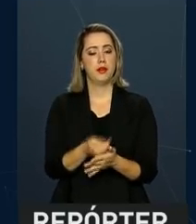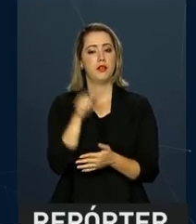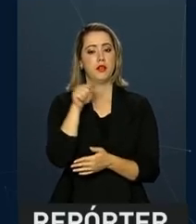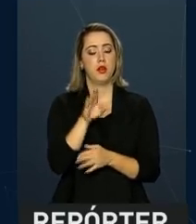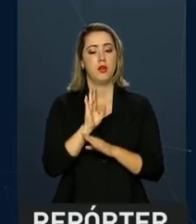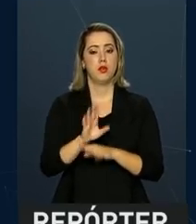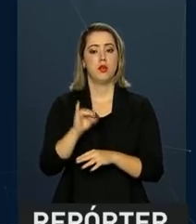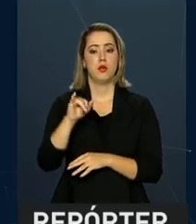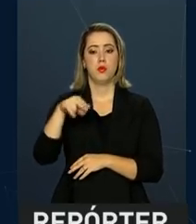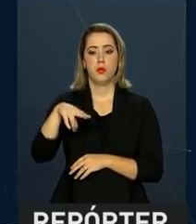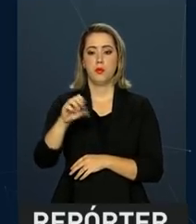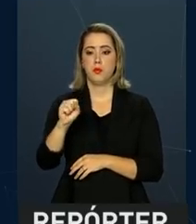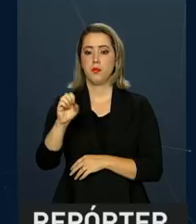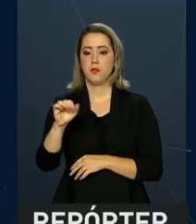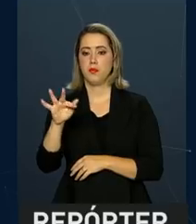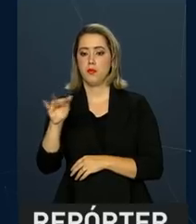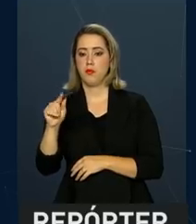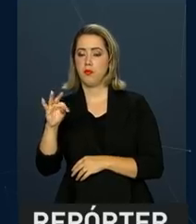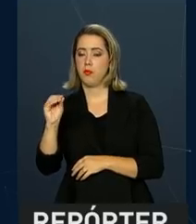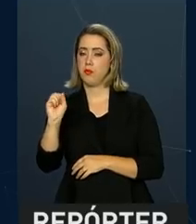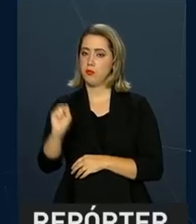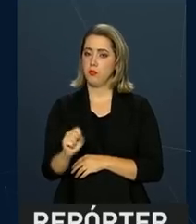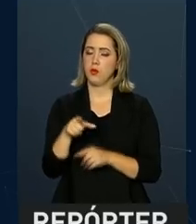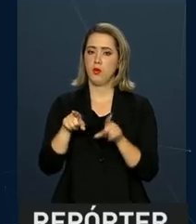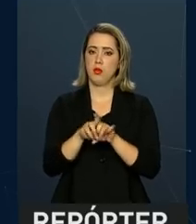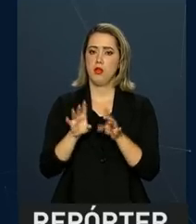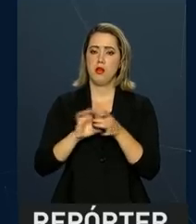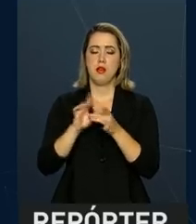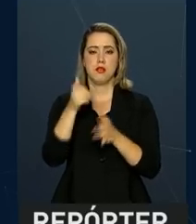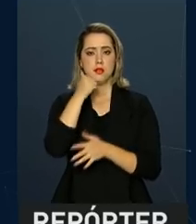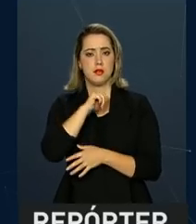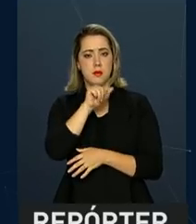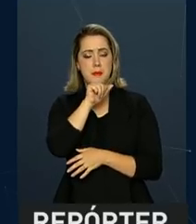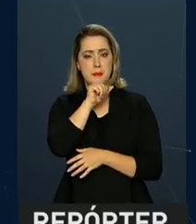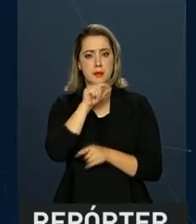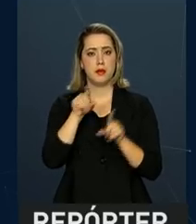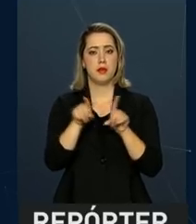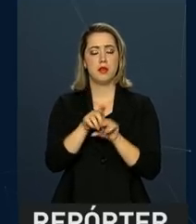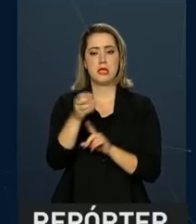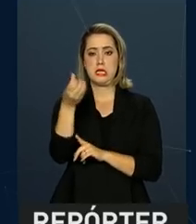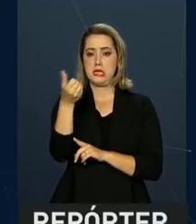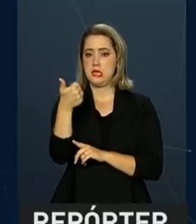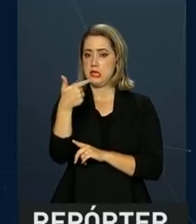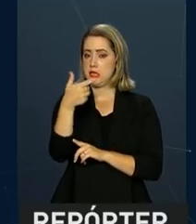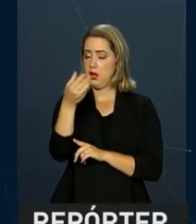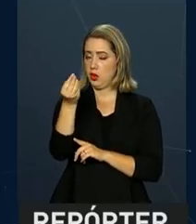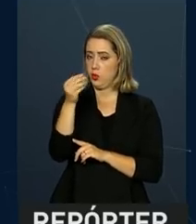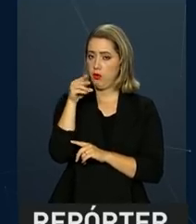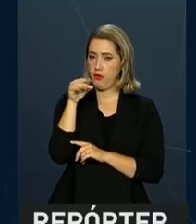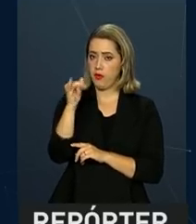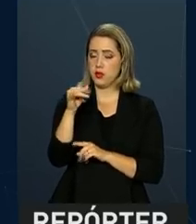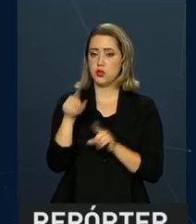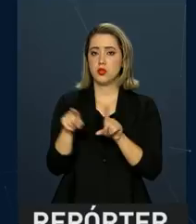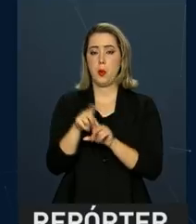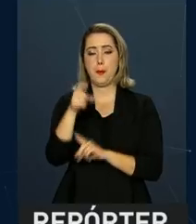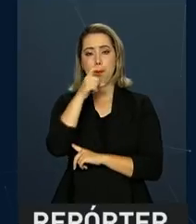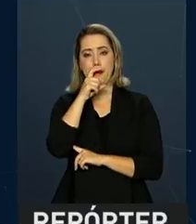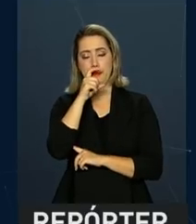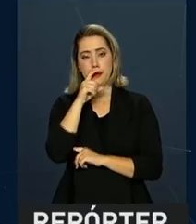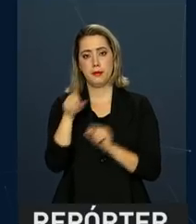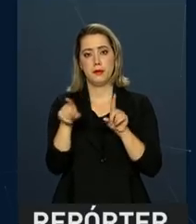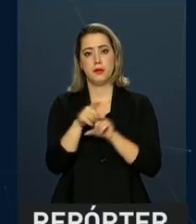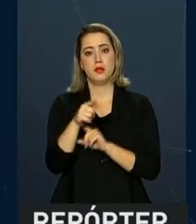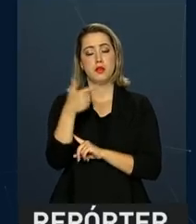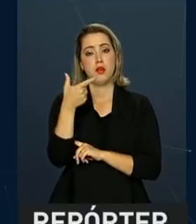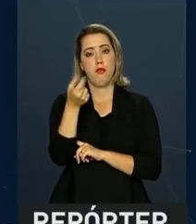ao INSS e ao FGTS, licença maternidade de no mínimo 120 dias e de paternidade